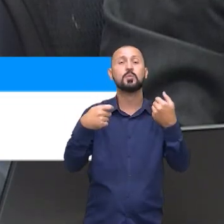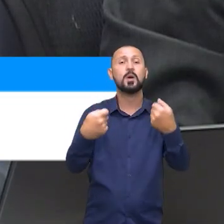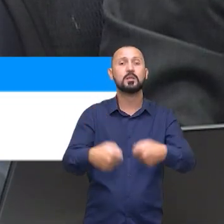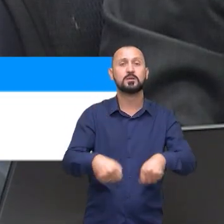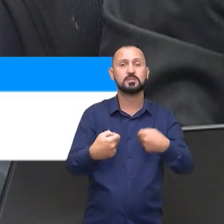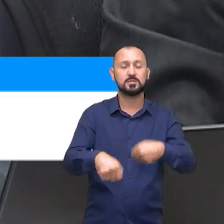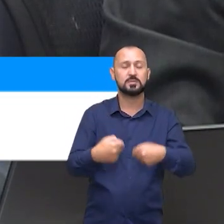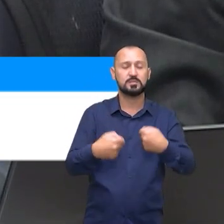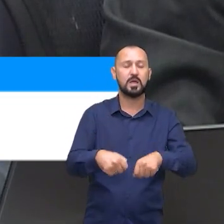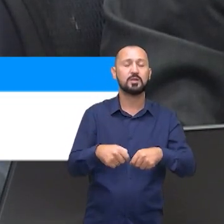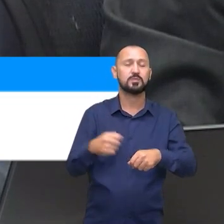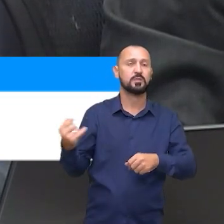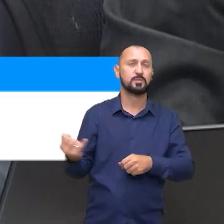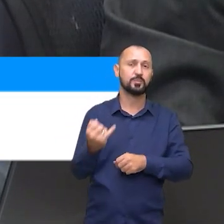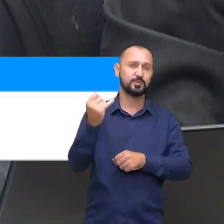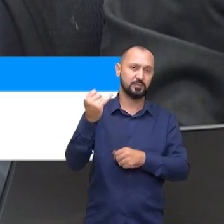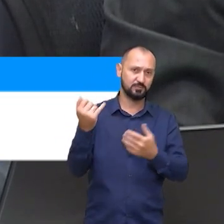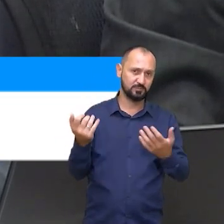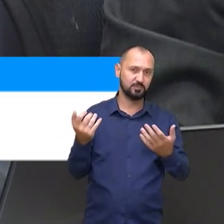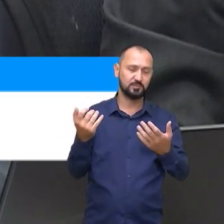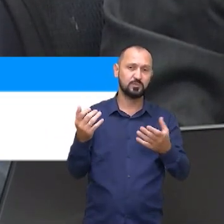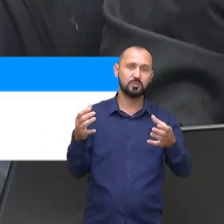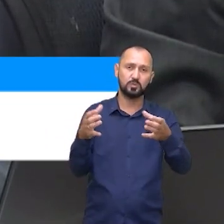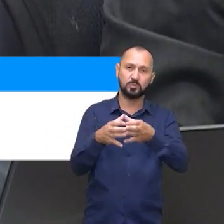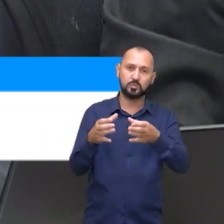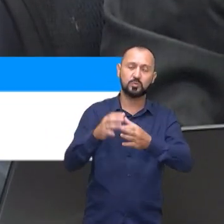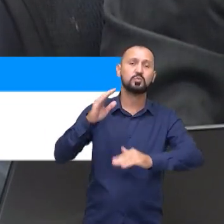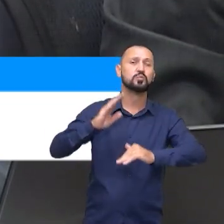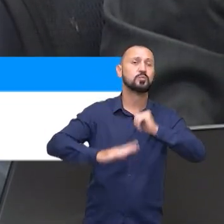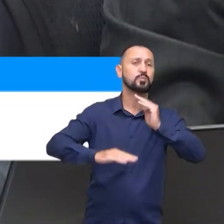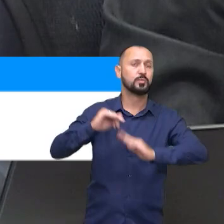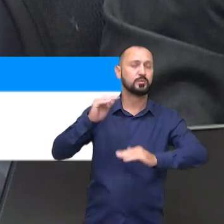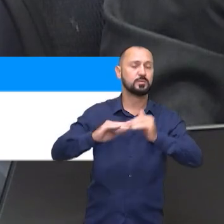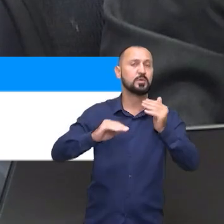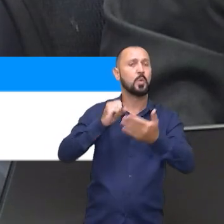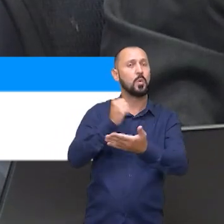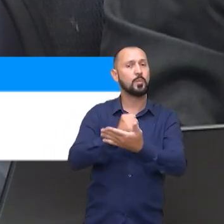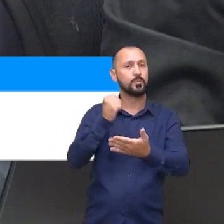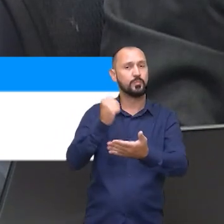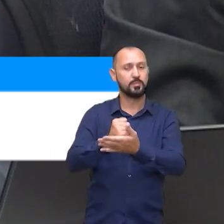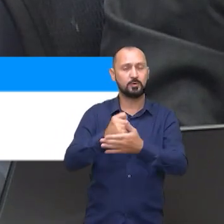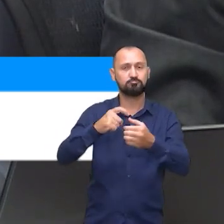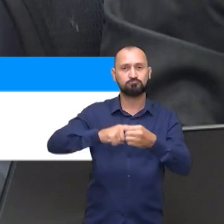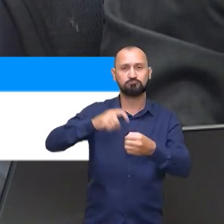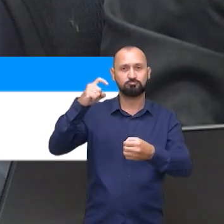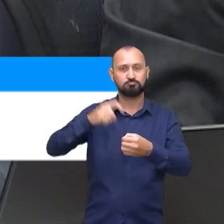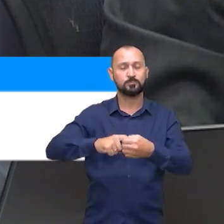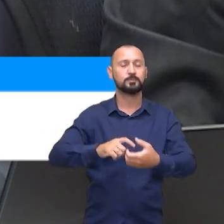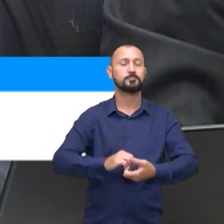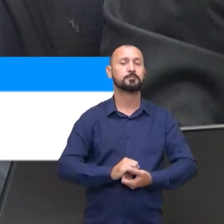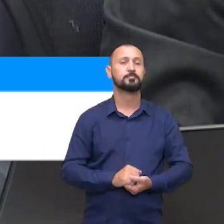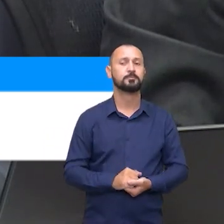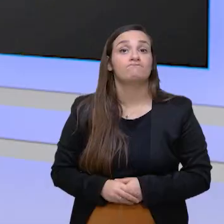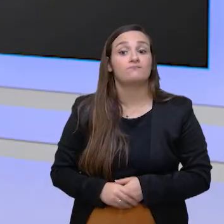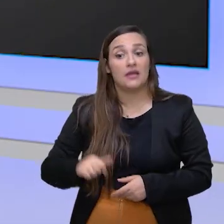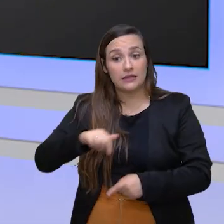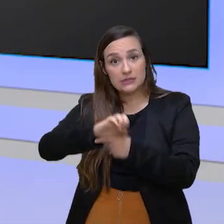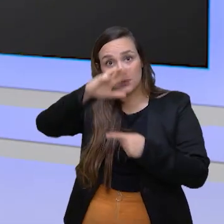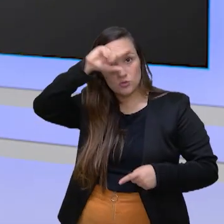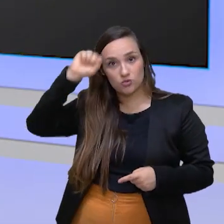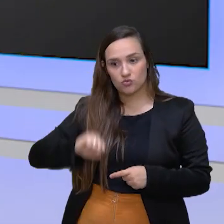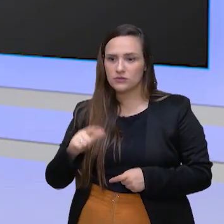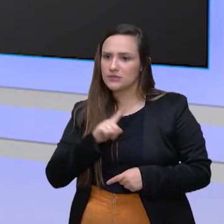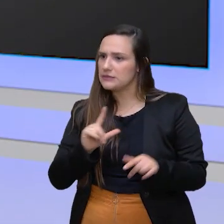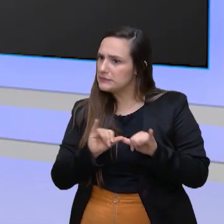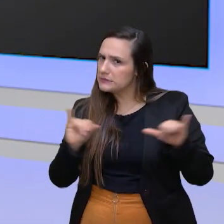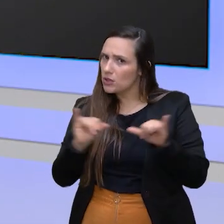que atende a uma necessidade, uma demanda importante dos nossos servidores contratados temporariamente. Mato